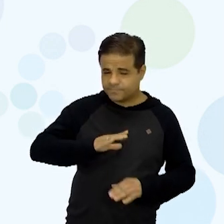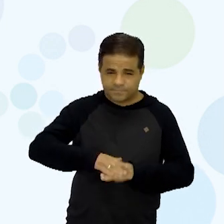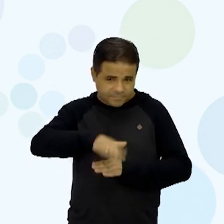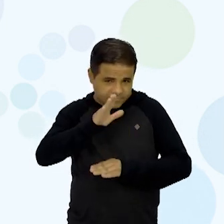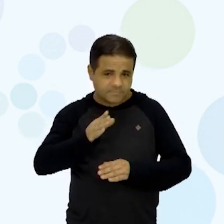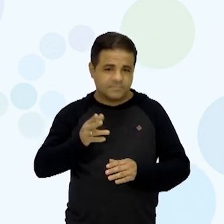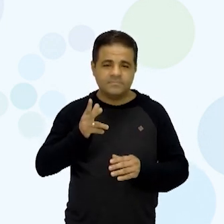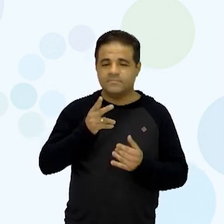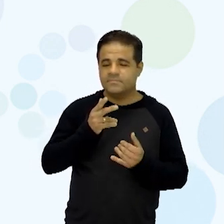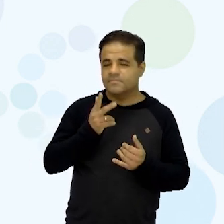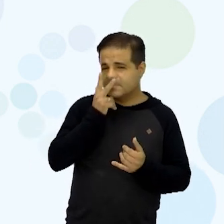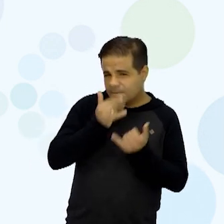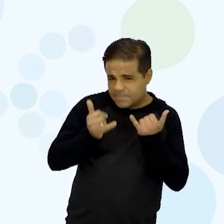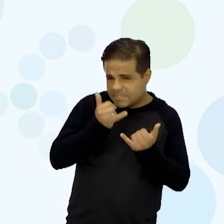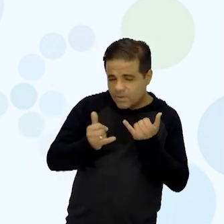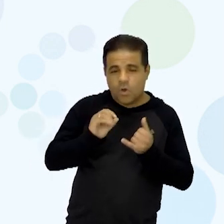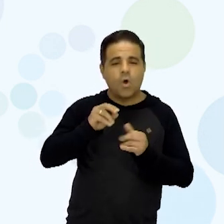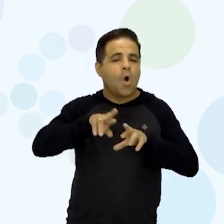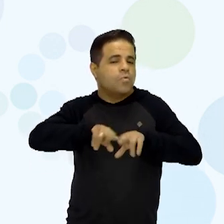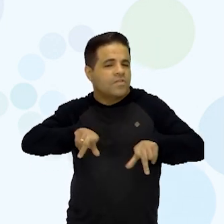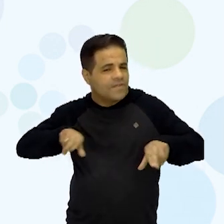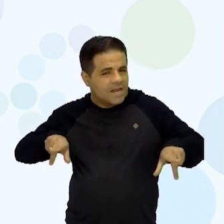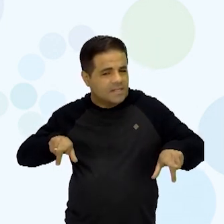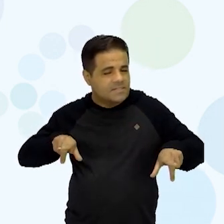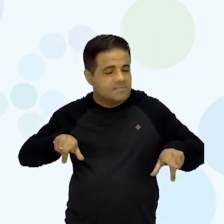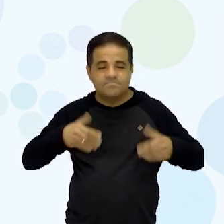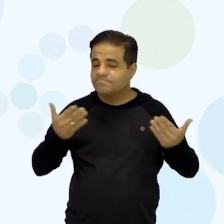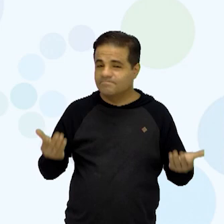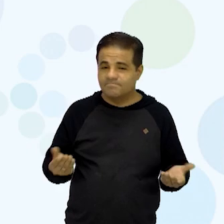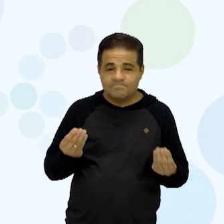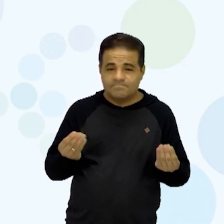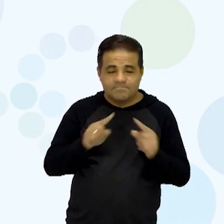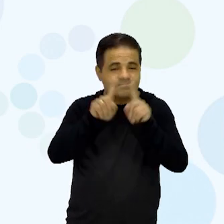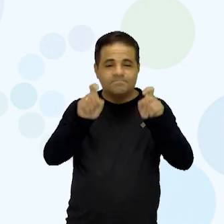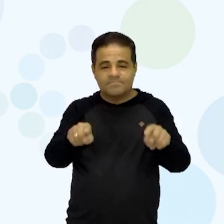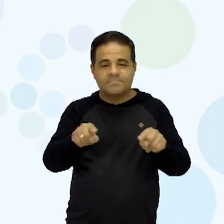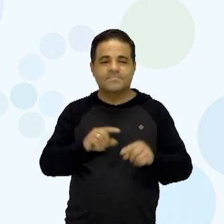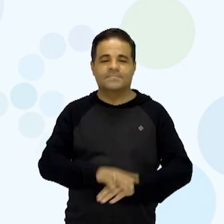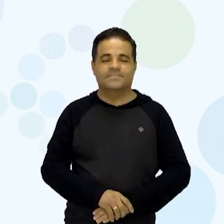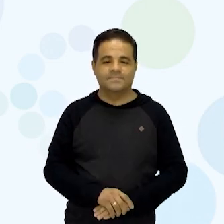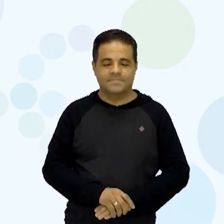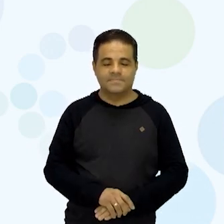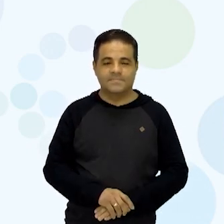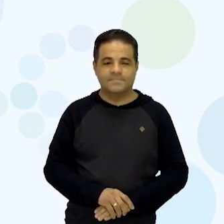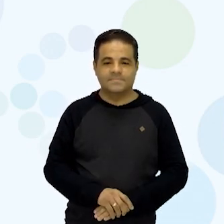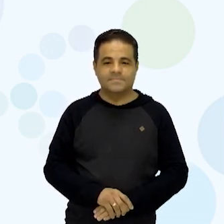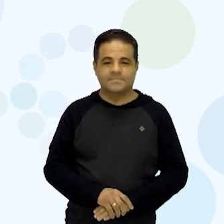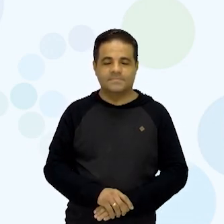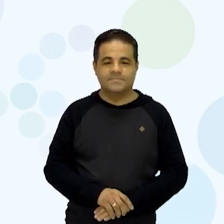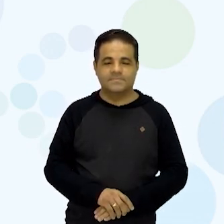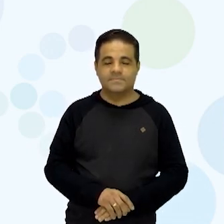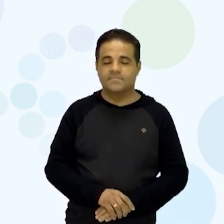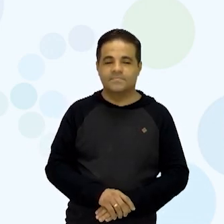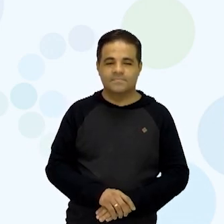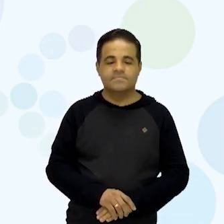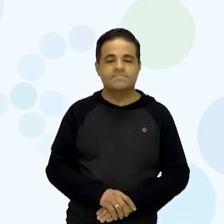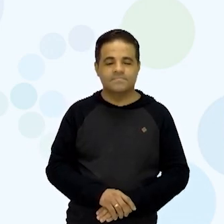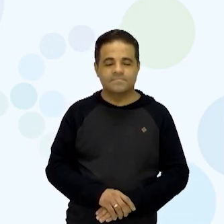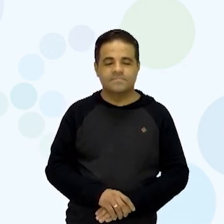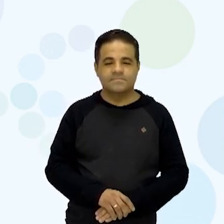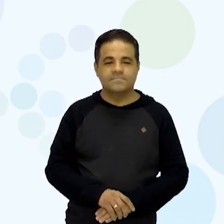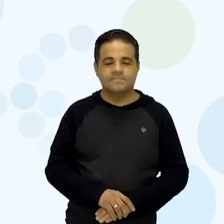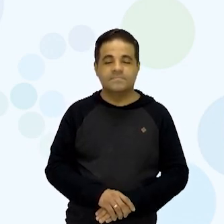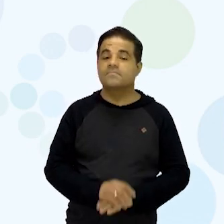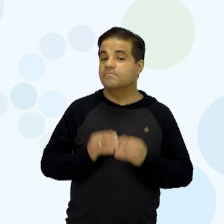mais semelhanças ou diferenças? Similaridades ou Similaridades, diferenças? semelhanças, that's it. And that's the good point. So let